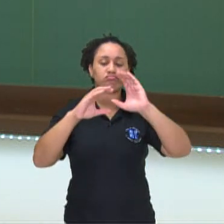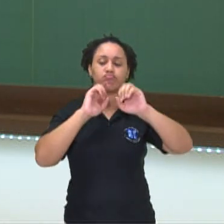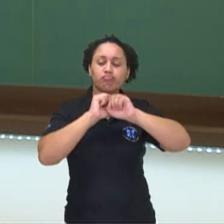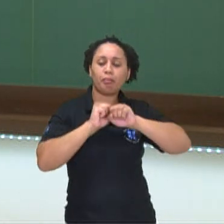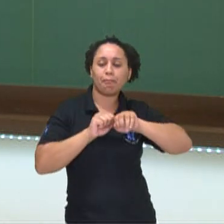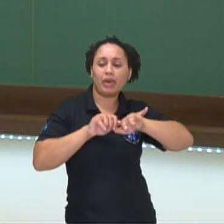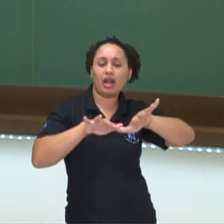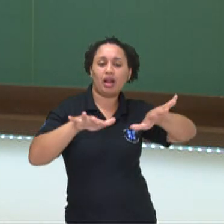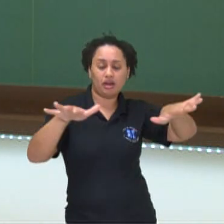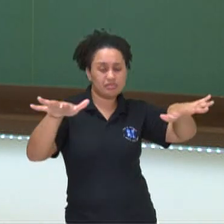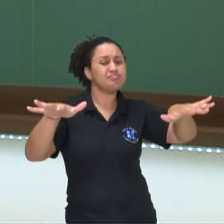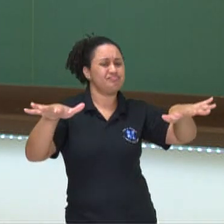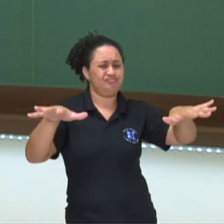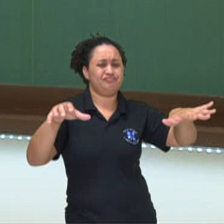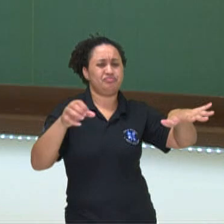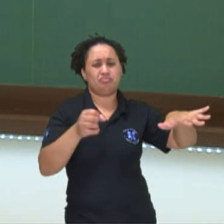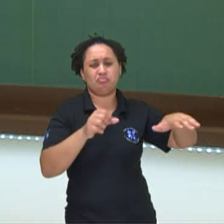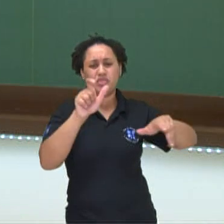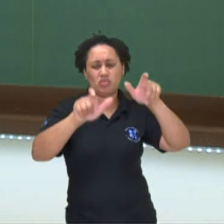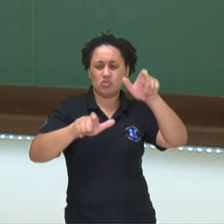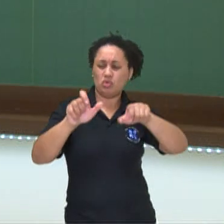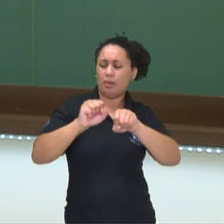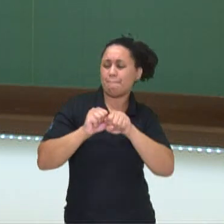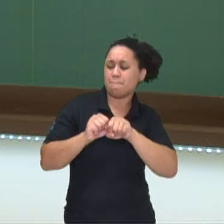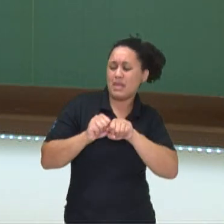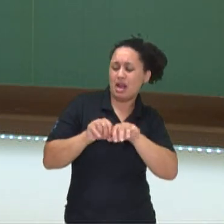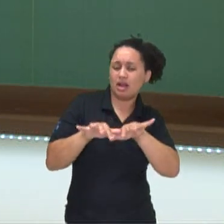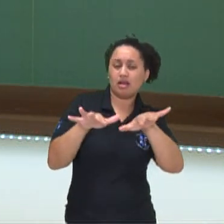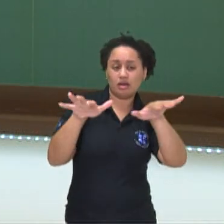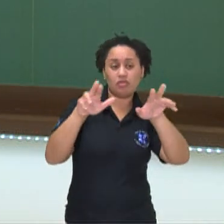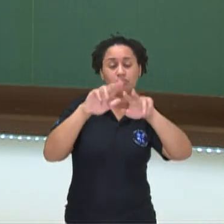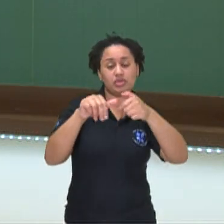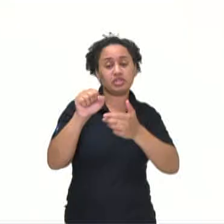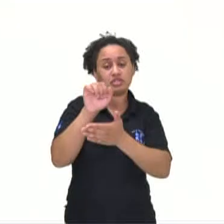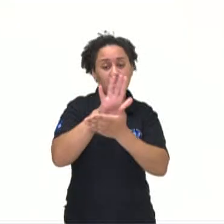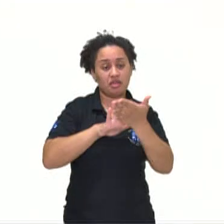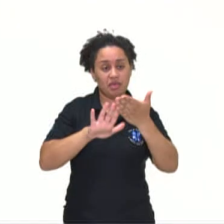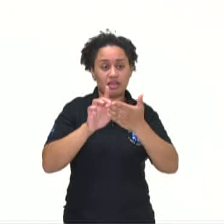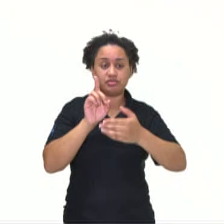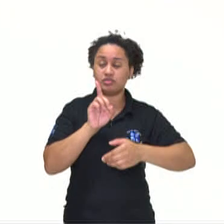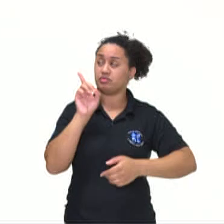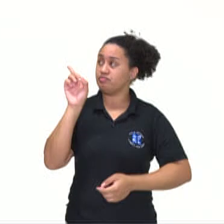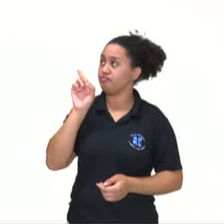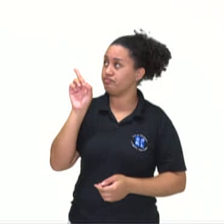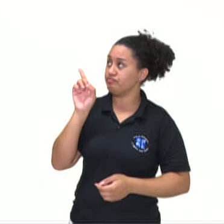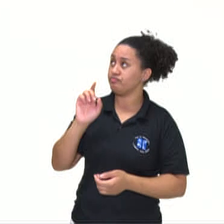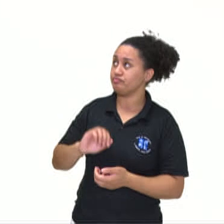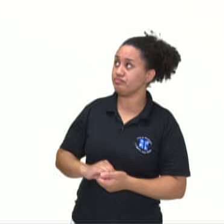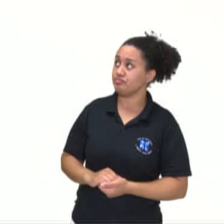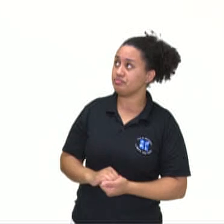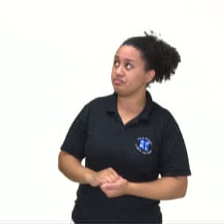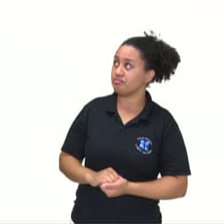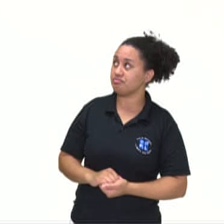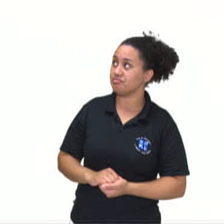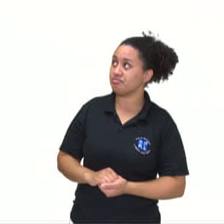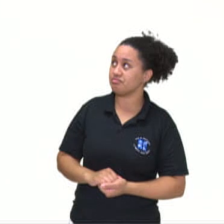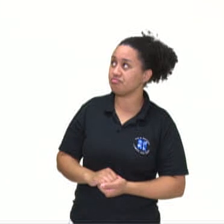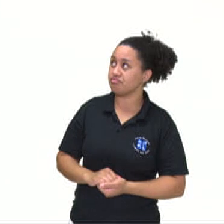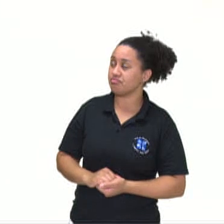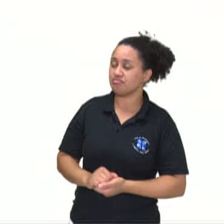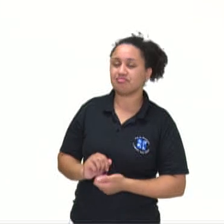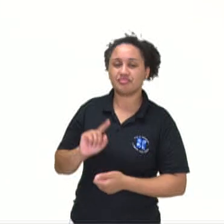um número muito grande de pessoas. E é para isso que eu trago essa imagem aqui para você na tela, que mostra justamente o